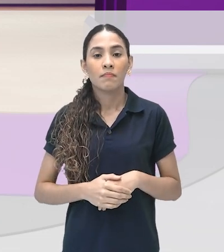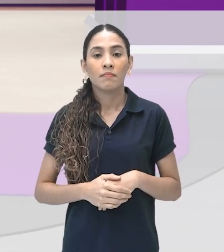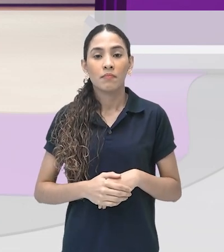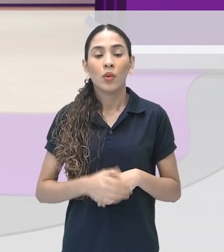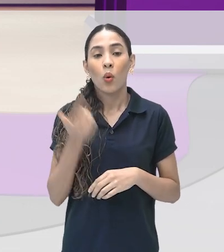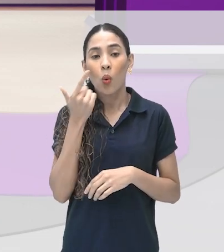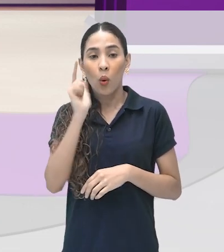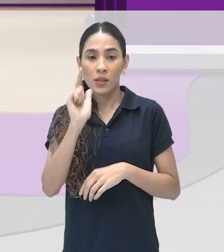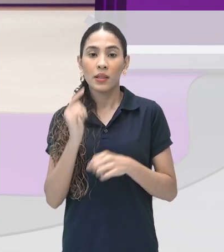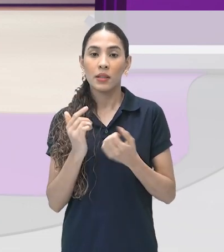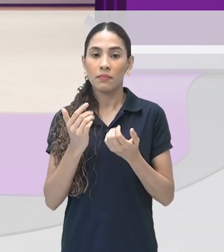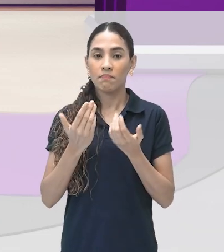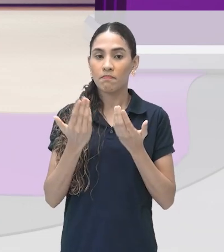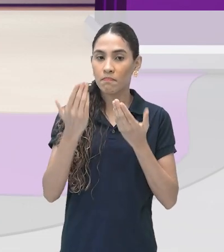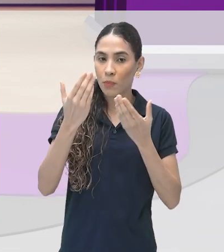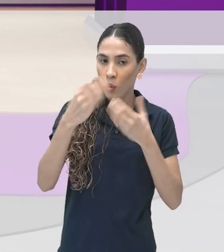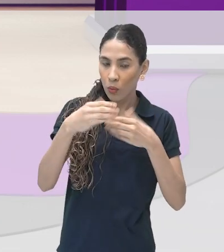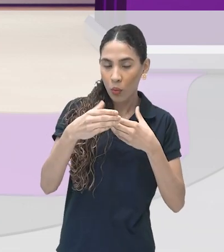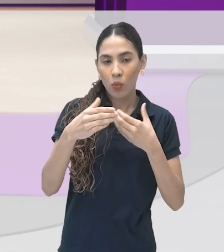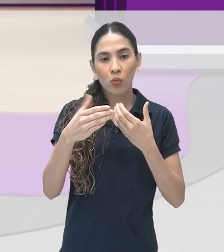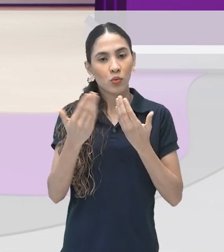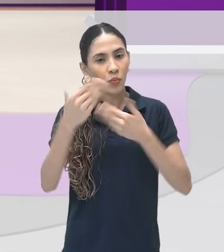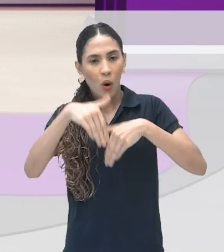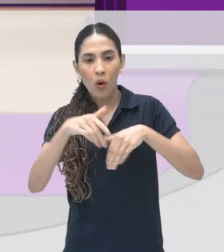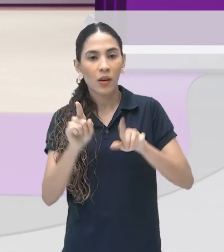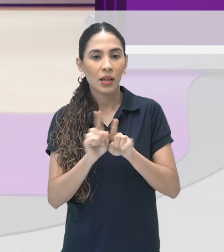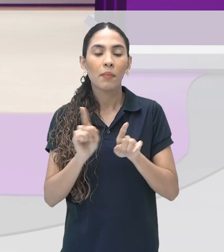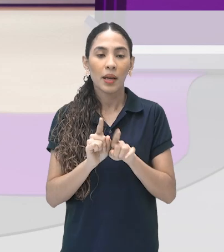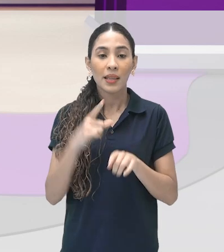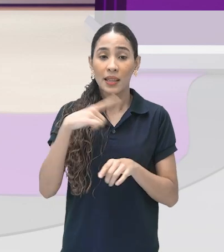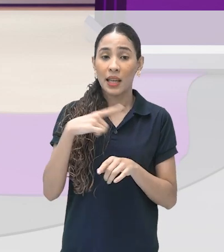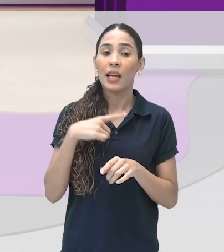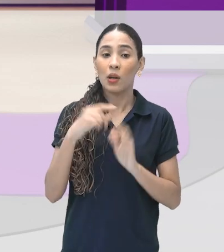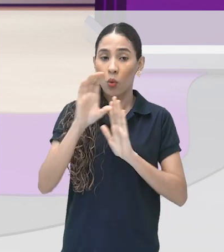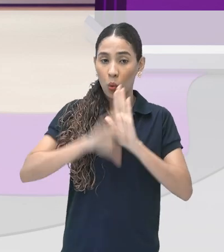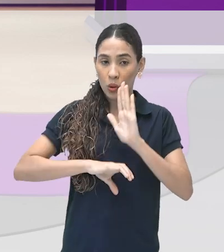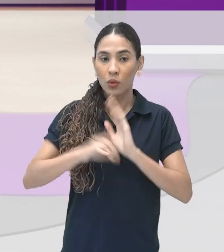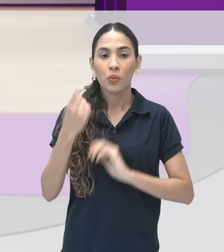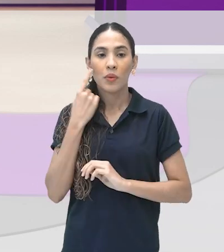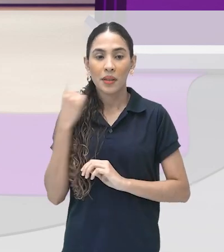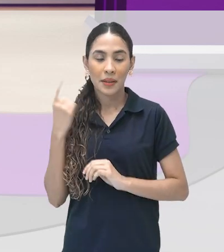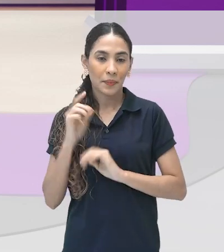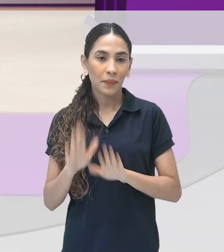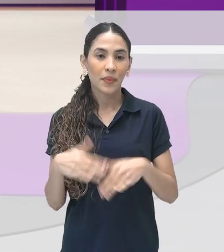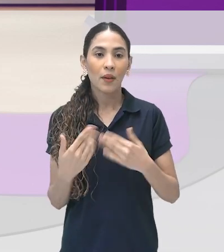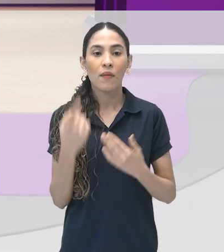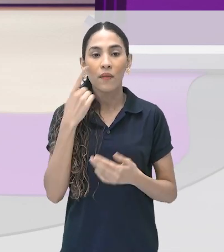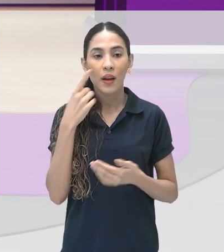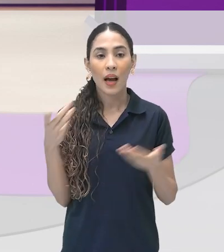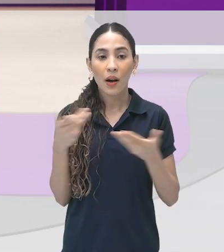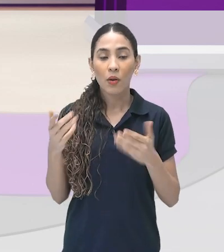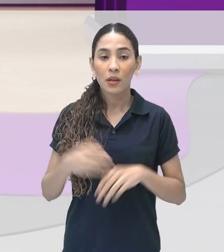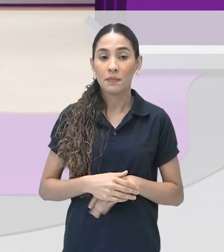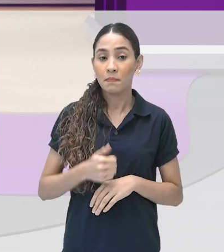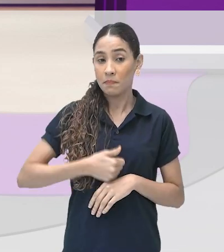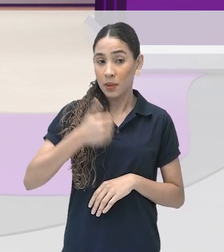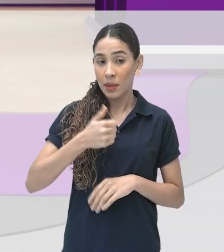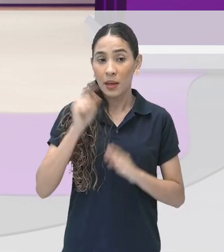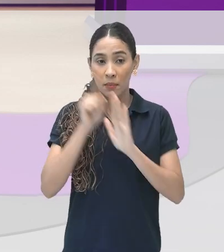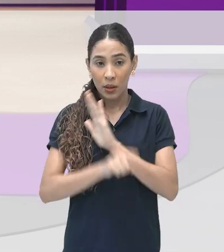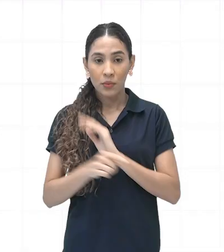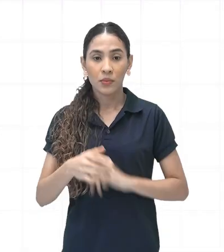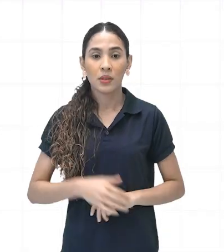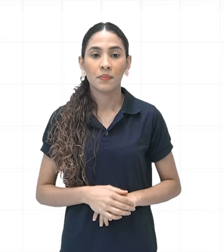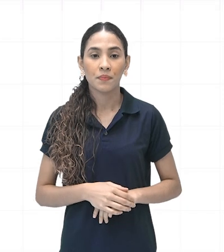nas universidades, costuma cair então esse tipo de conteúdo, tá bom? Vamos verificar a primeira questão.